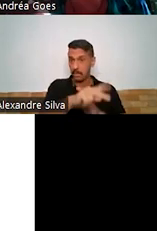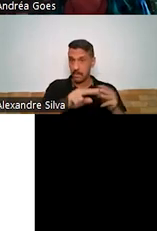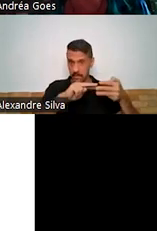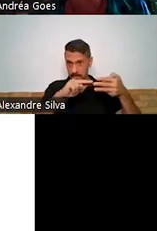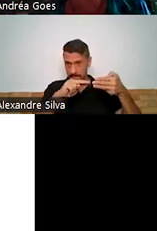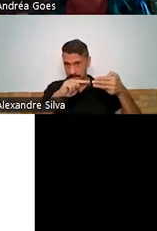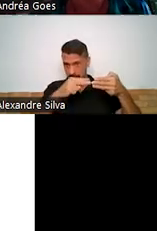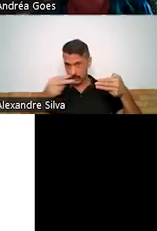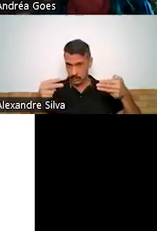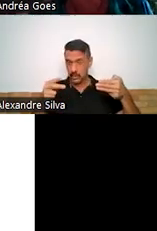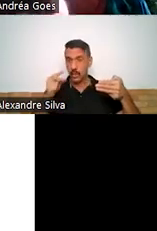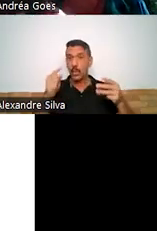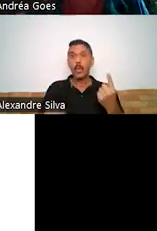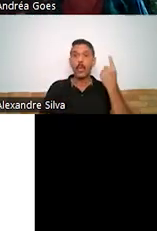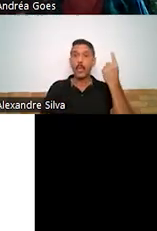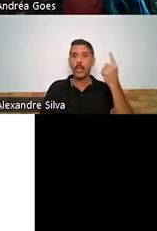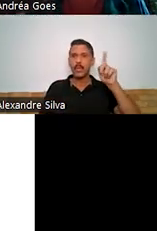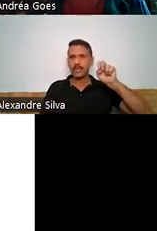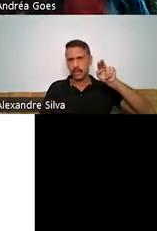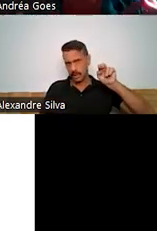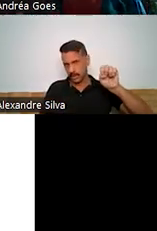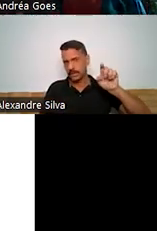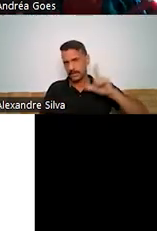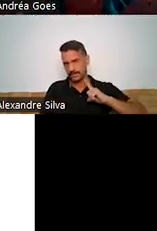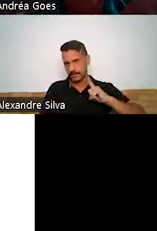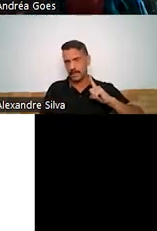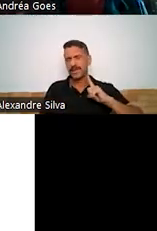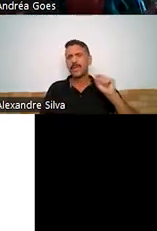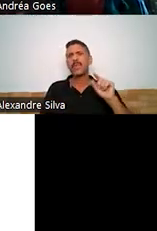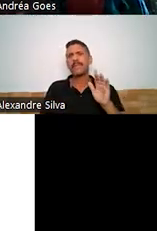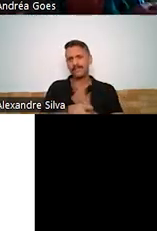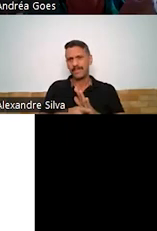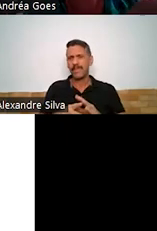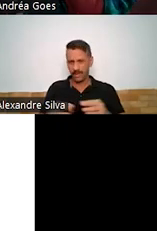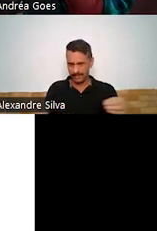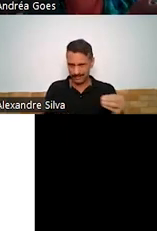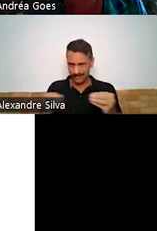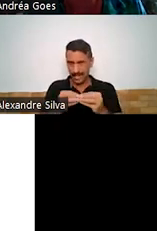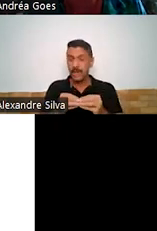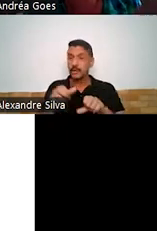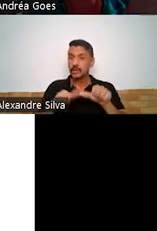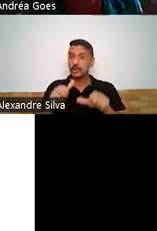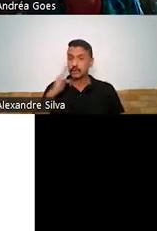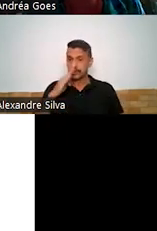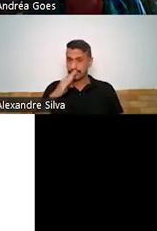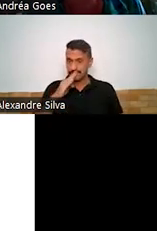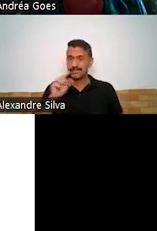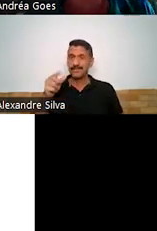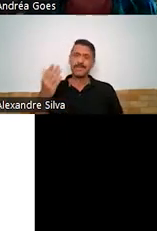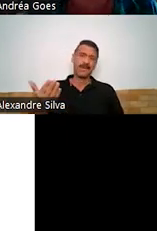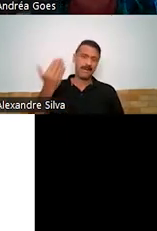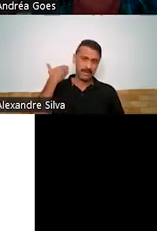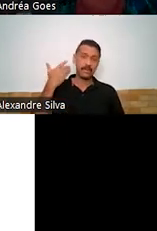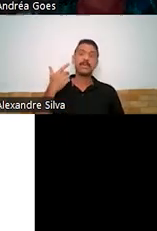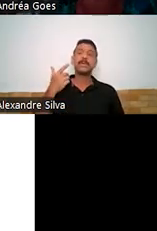trata apenas de um gene, como é o caso das ervilhas, lá quando ele trabalhou. Então, tudo que ele mostrou para a gente lá desde o início, com